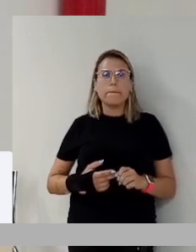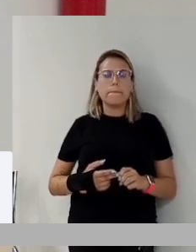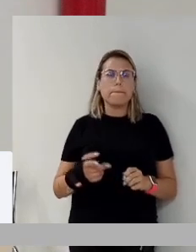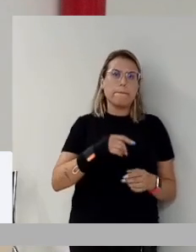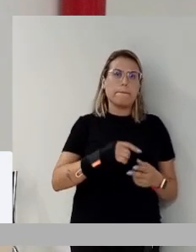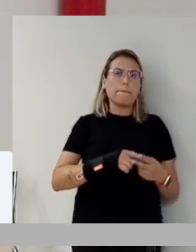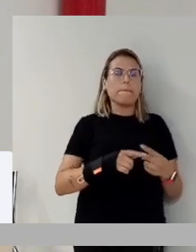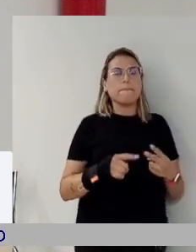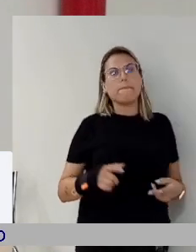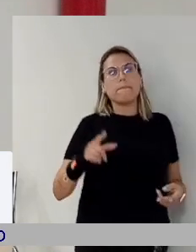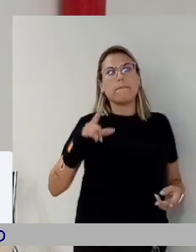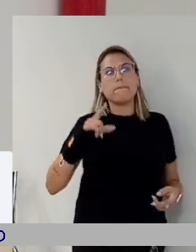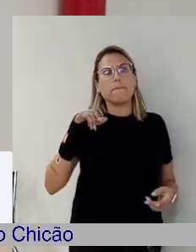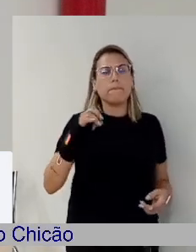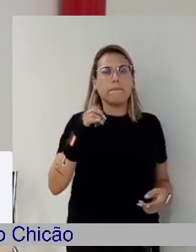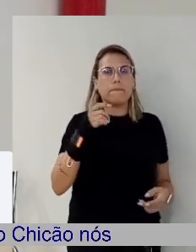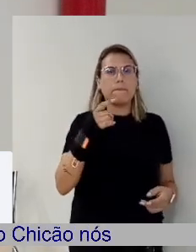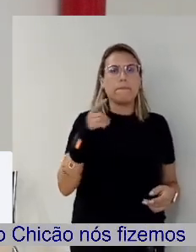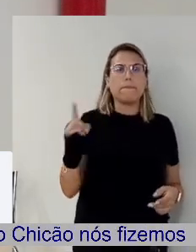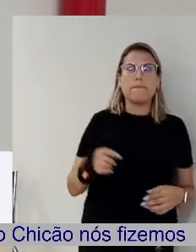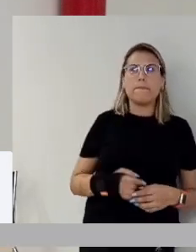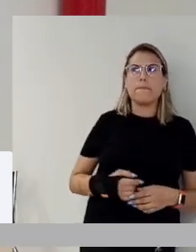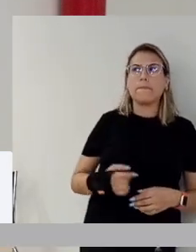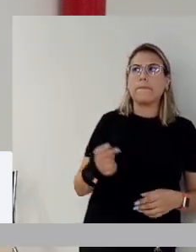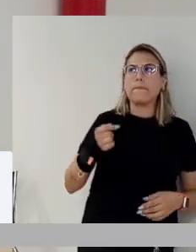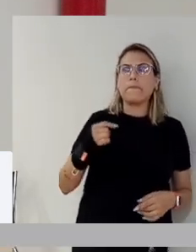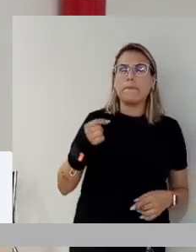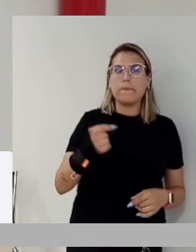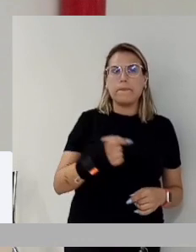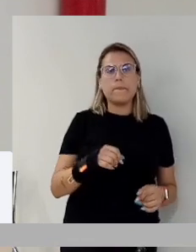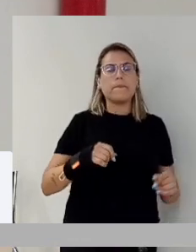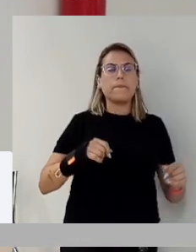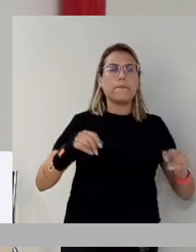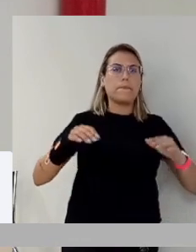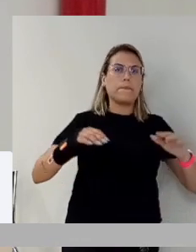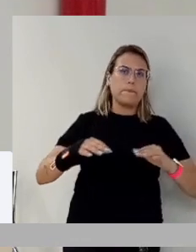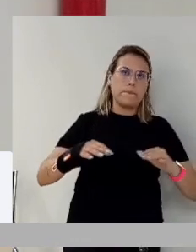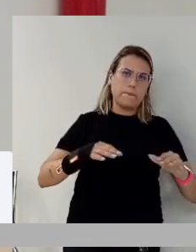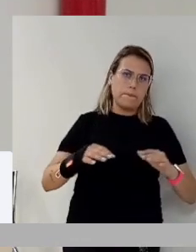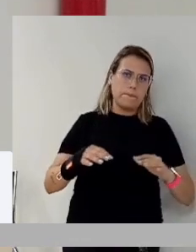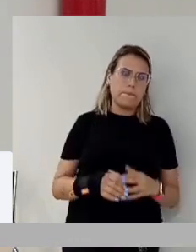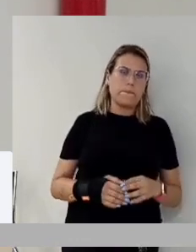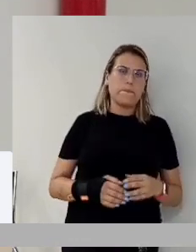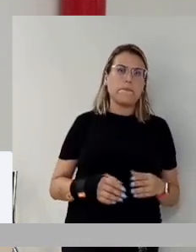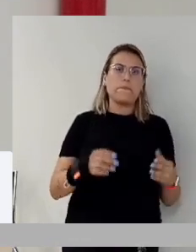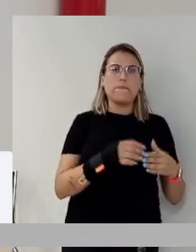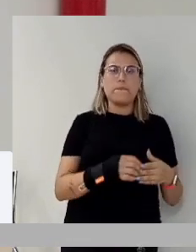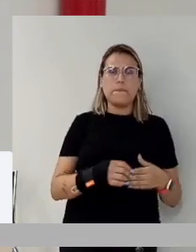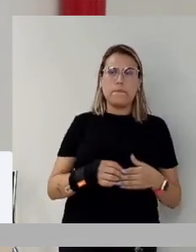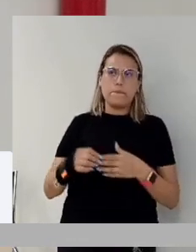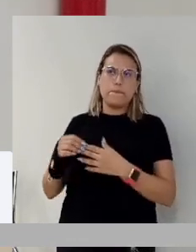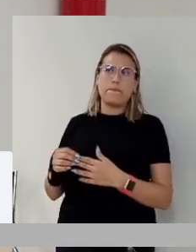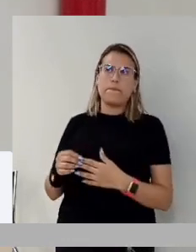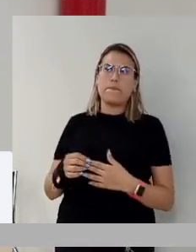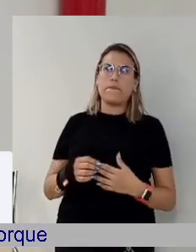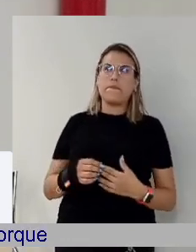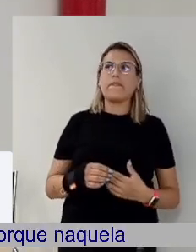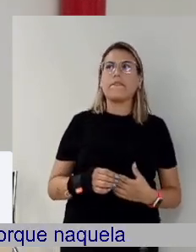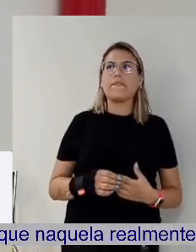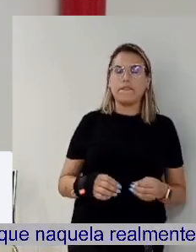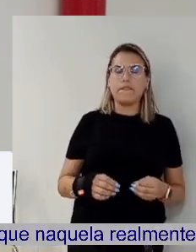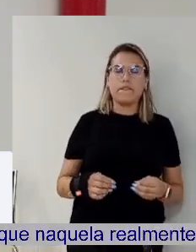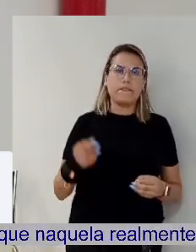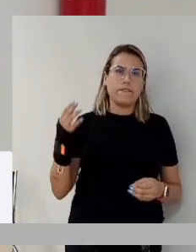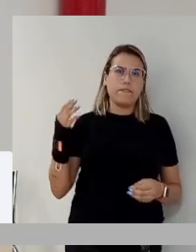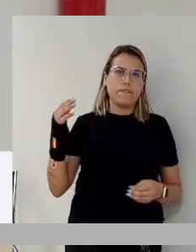Lixão Chicão nós fizemos muito movimento mesmo lá levem TV jaguata levamos tudo mas é porque naquela realmente